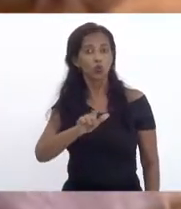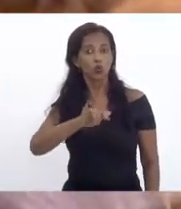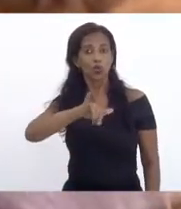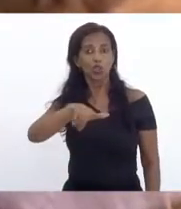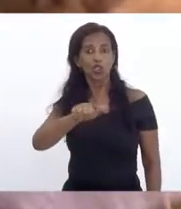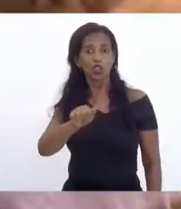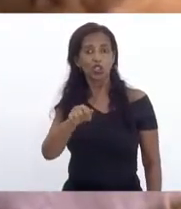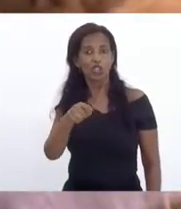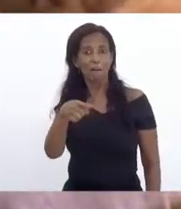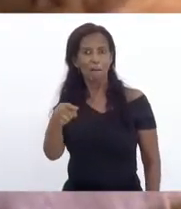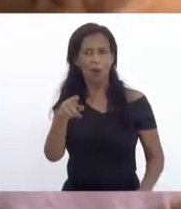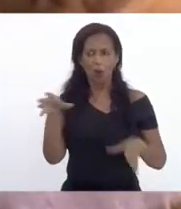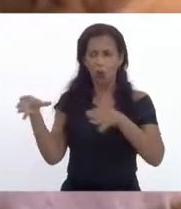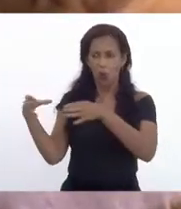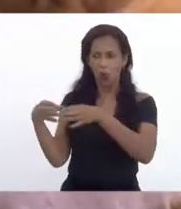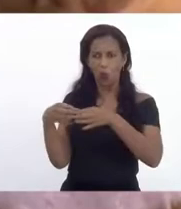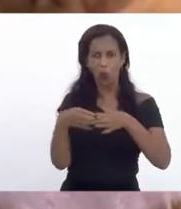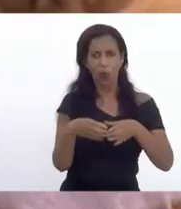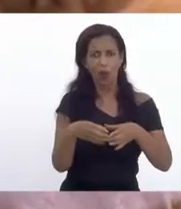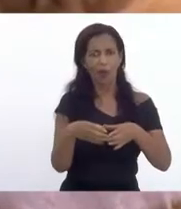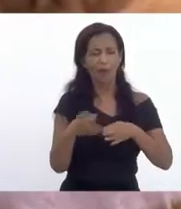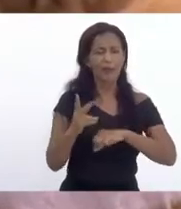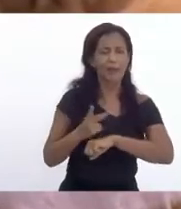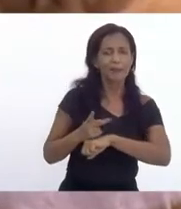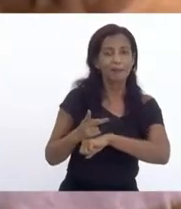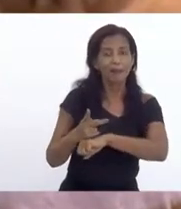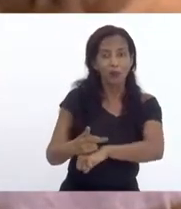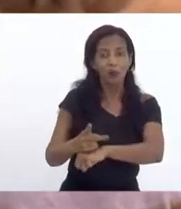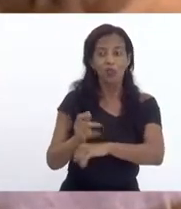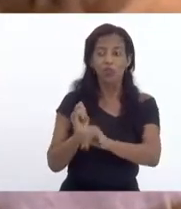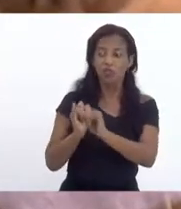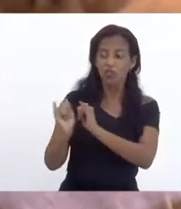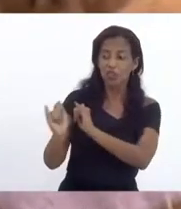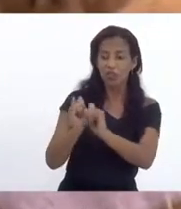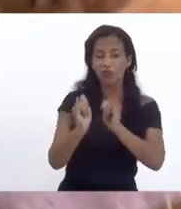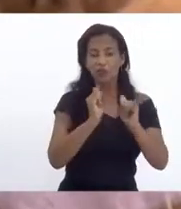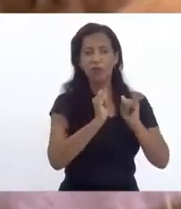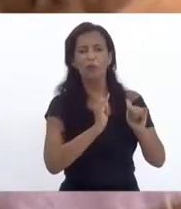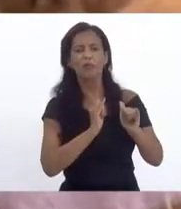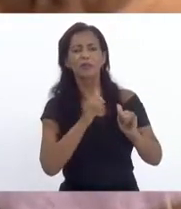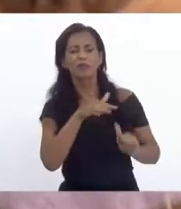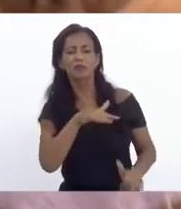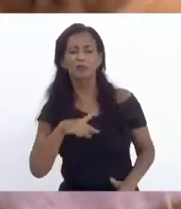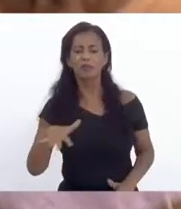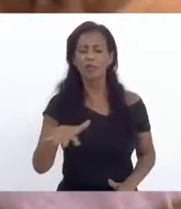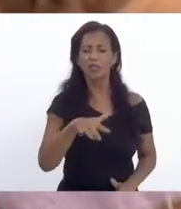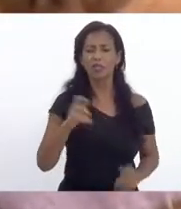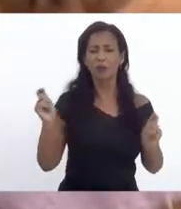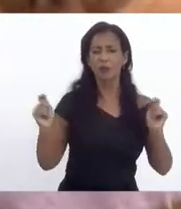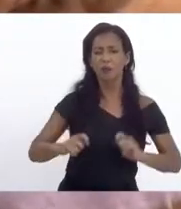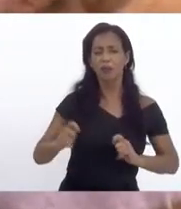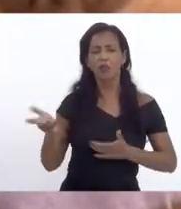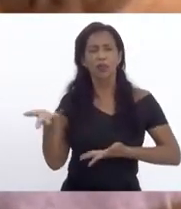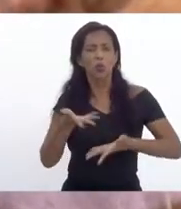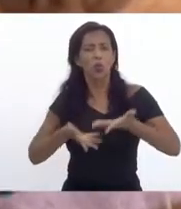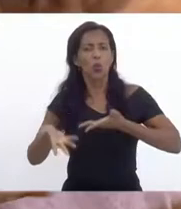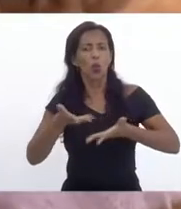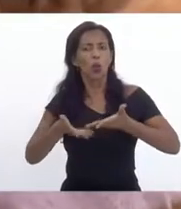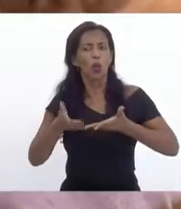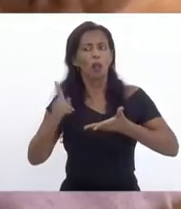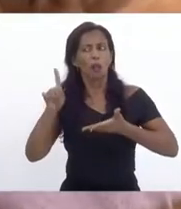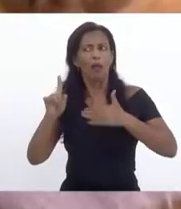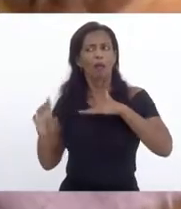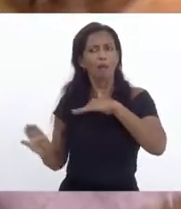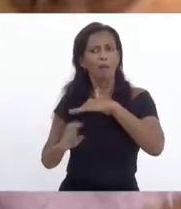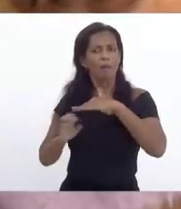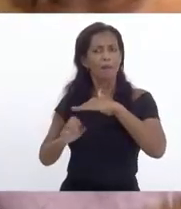o time do consulado, em busca de informações sobre a região que pudesse compartilhar com as empresas